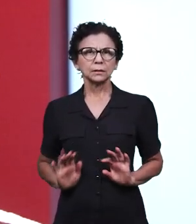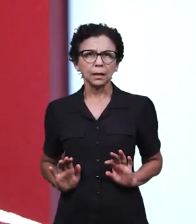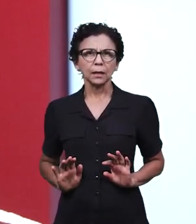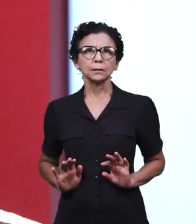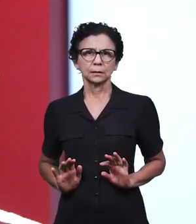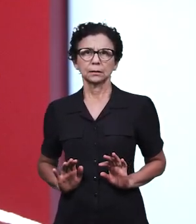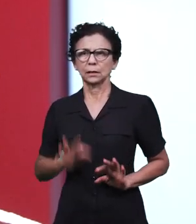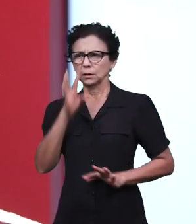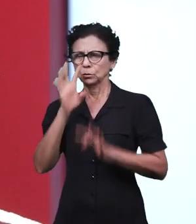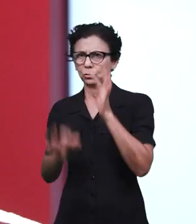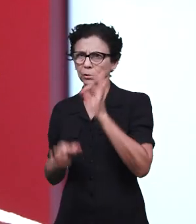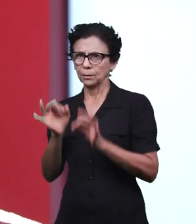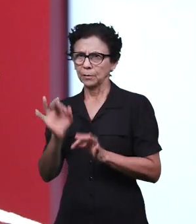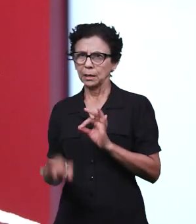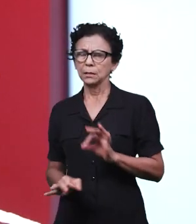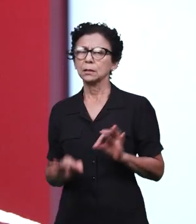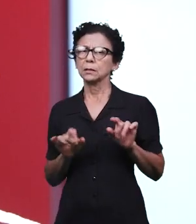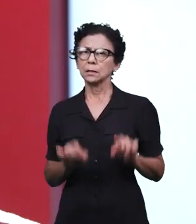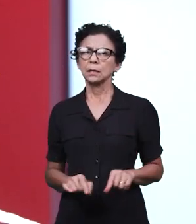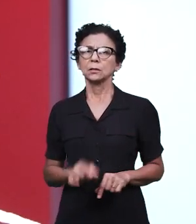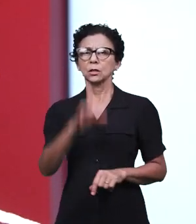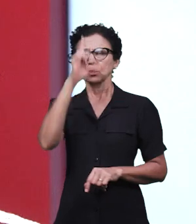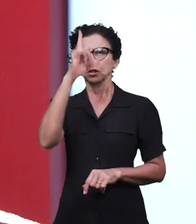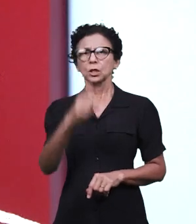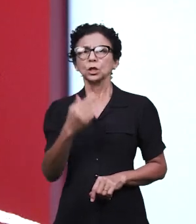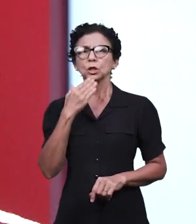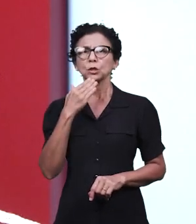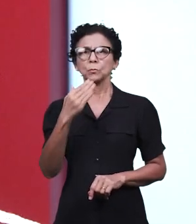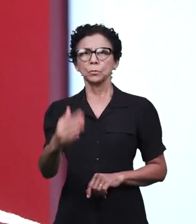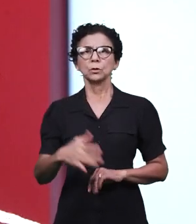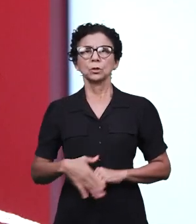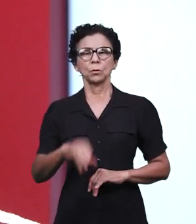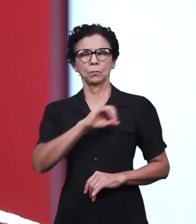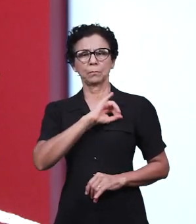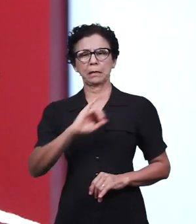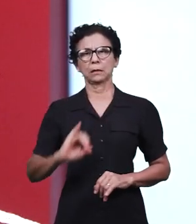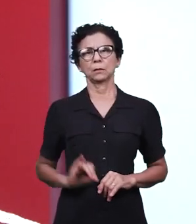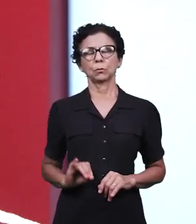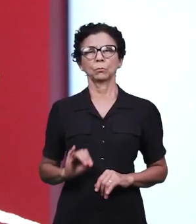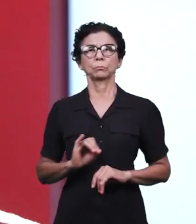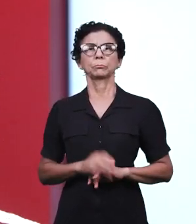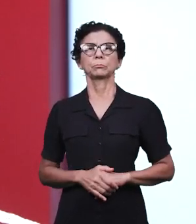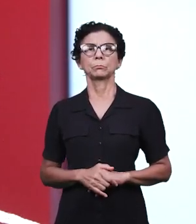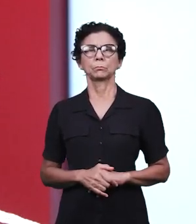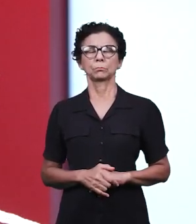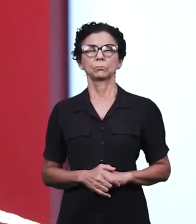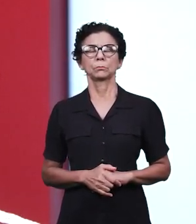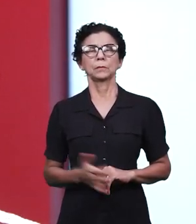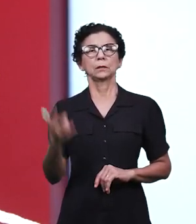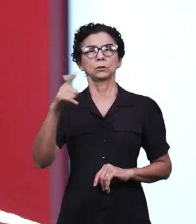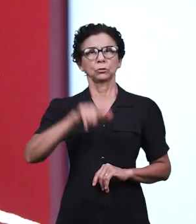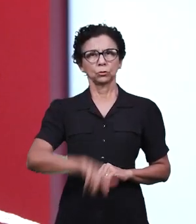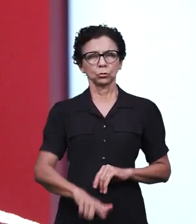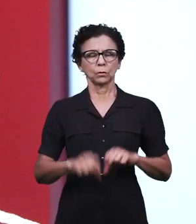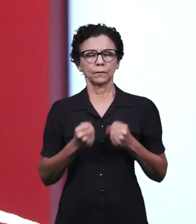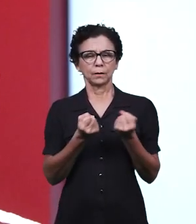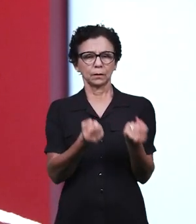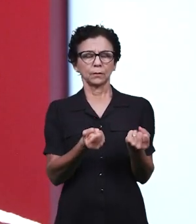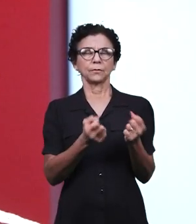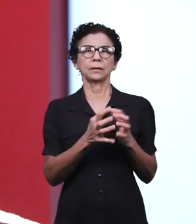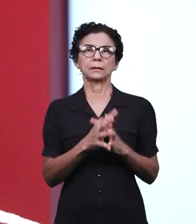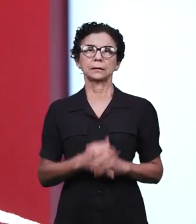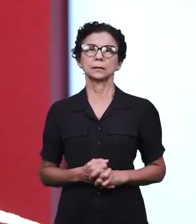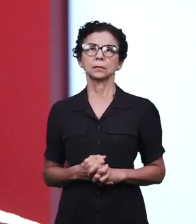Félix o ouviu os sacerdotes, Paulo apresentou o discurso, não foi bem recebido pelos